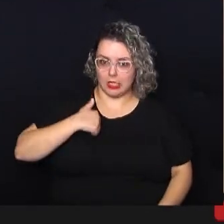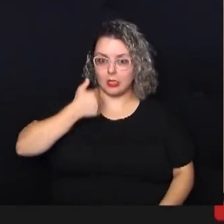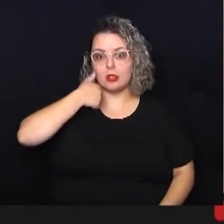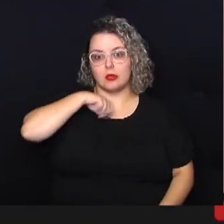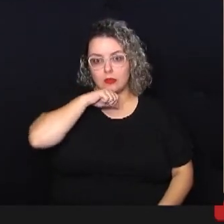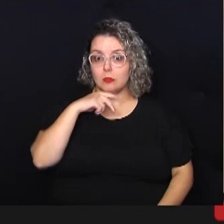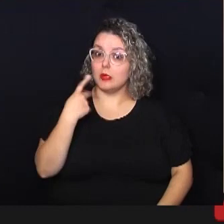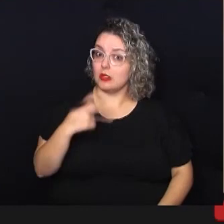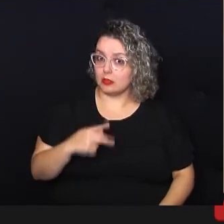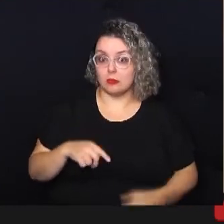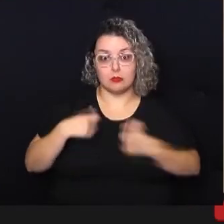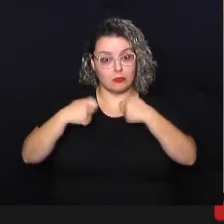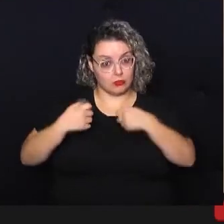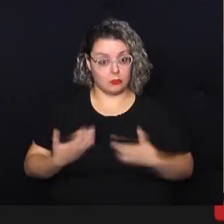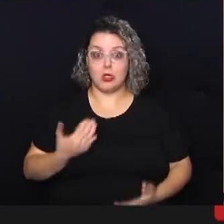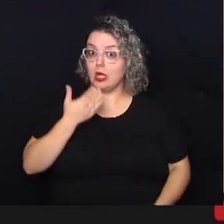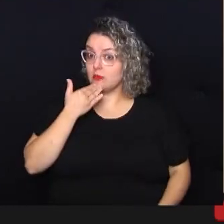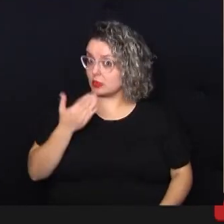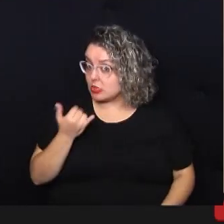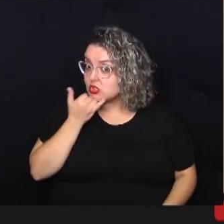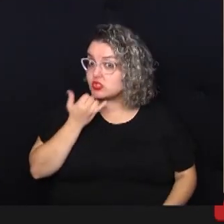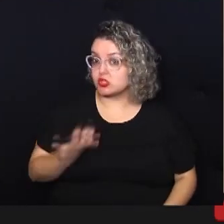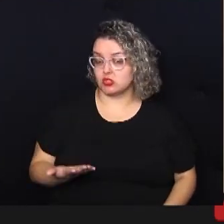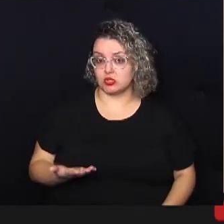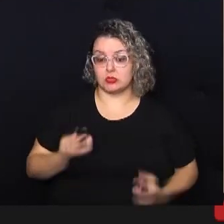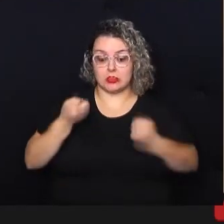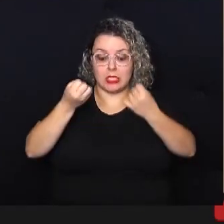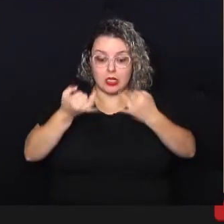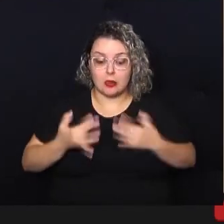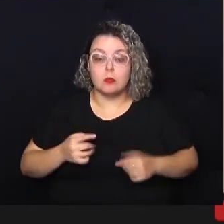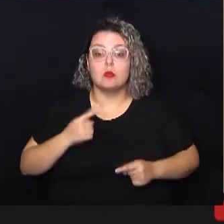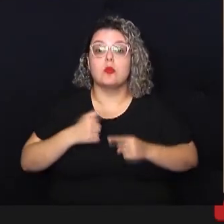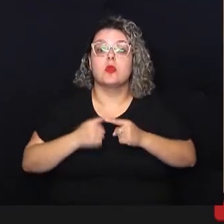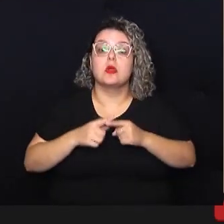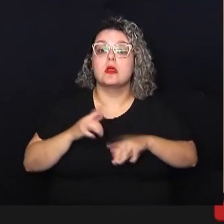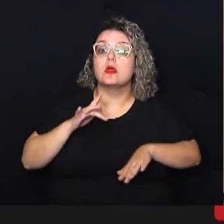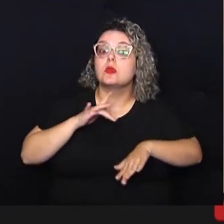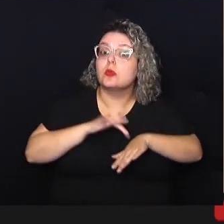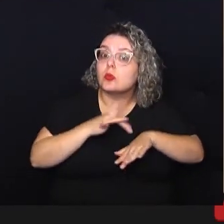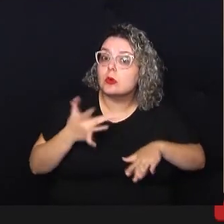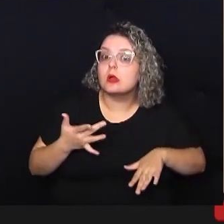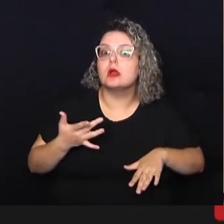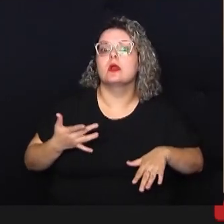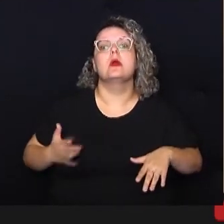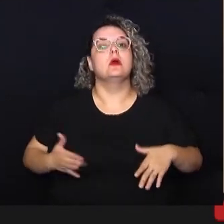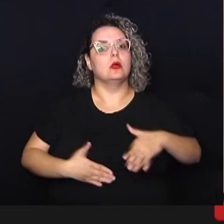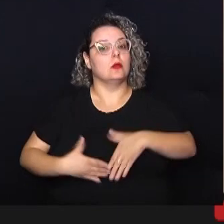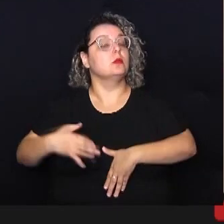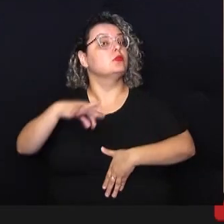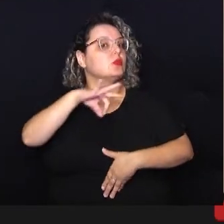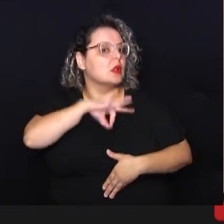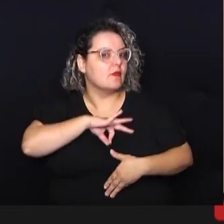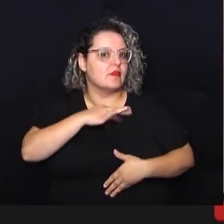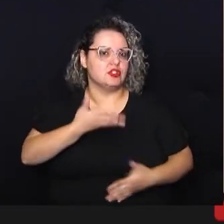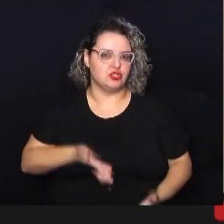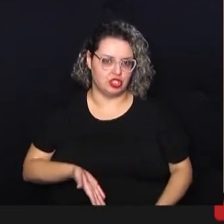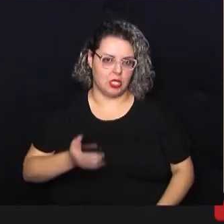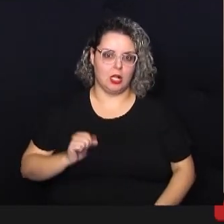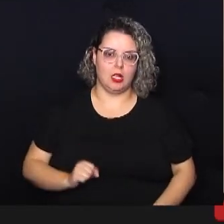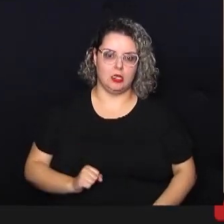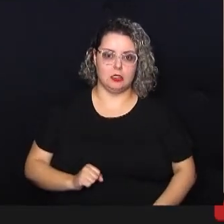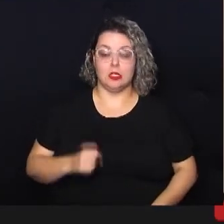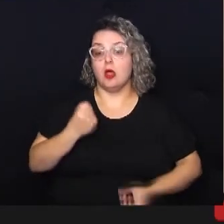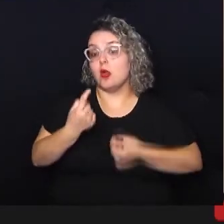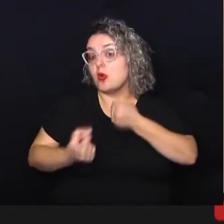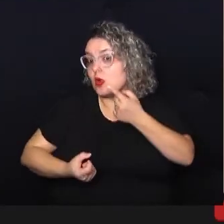dela, preciso pedir licença, preciso explicar por que que eu tô tocando no corpo dela, cuidando, mexendo na parte íntima dela, né? Então são pequenas coisas